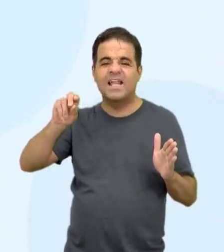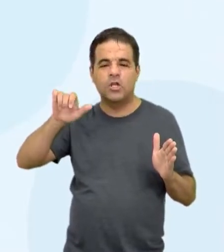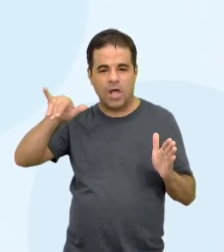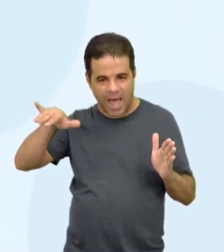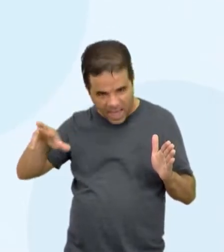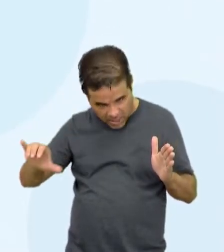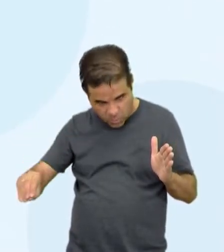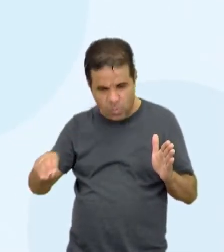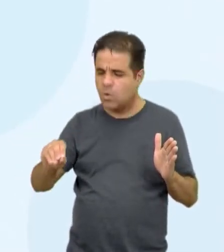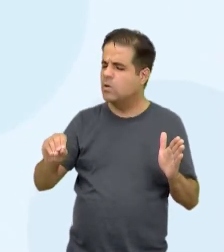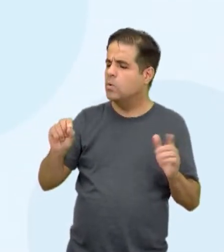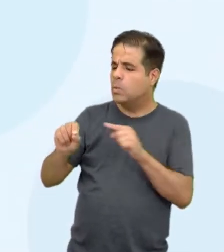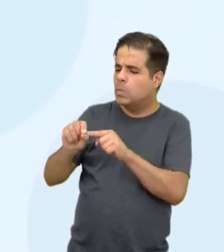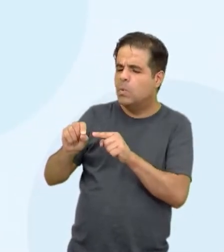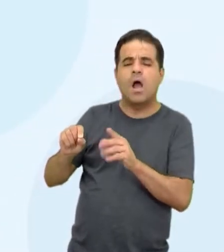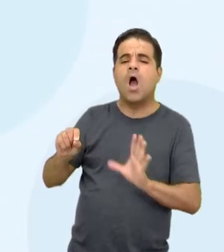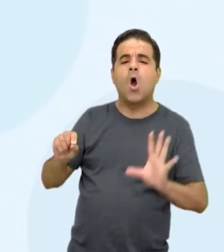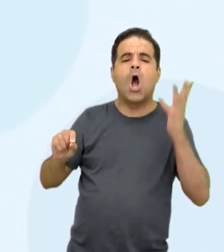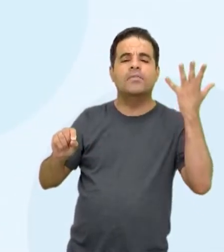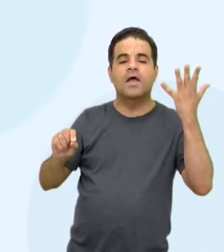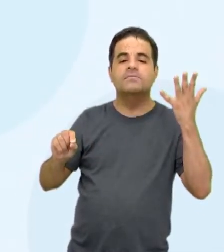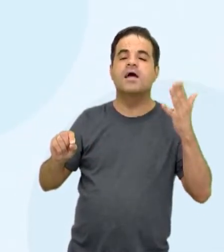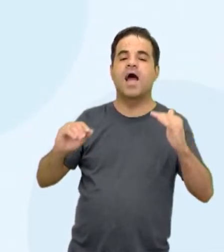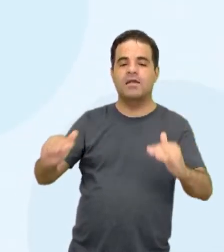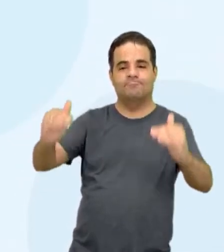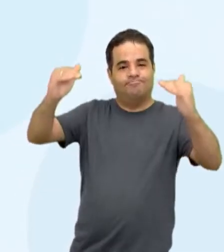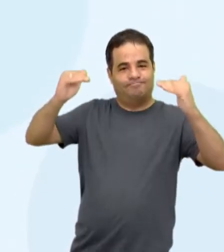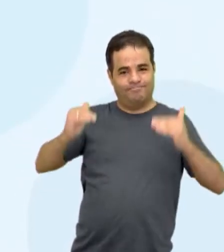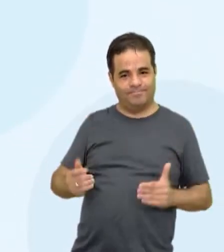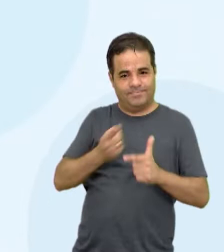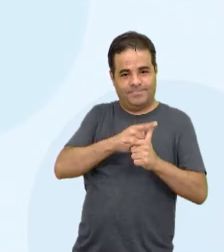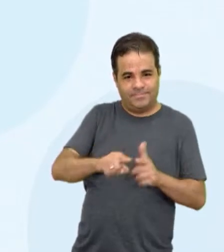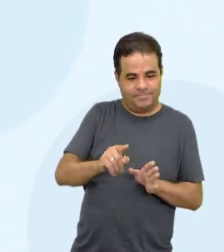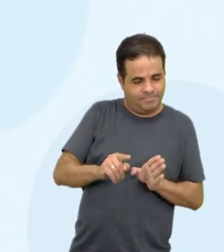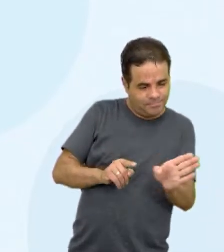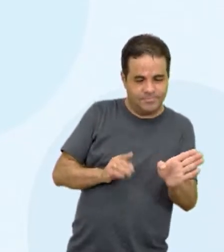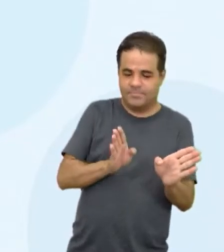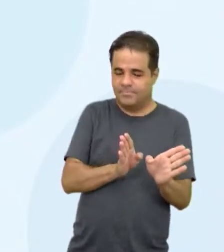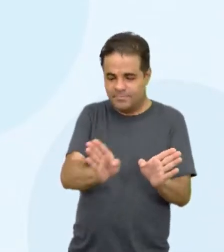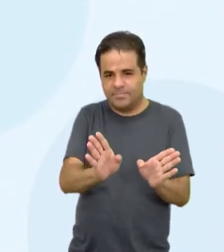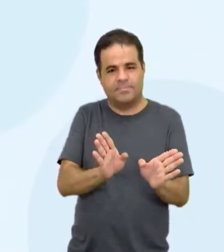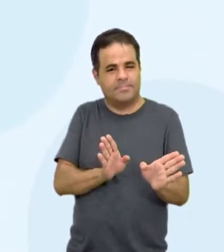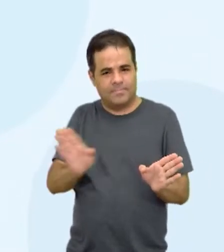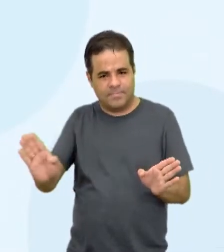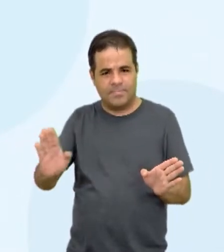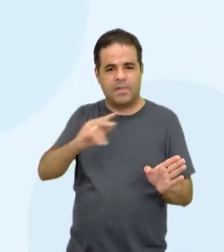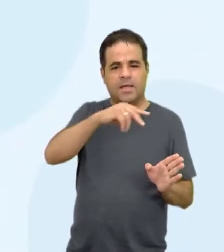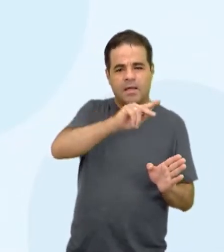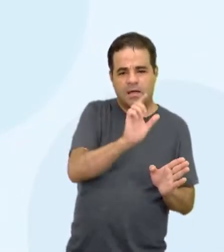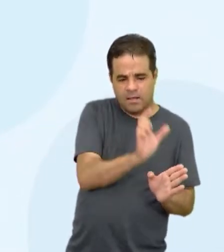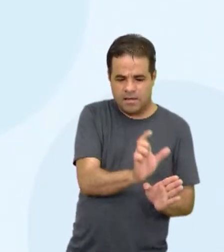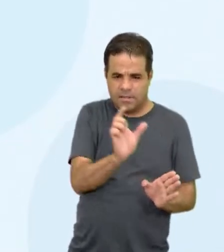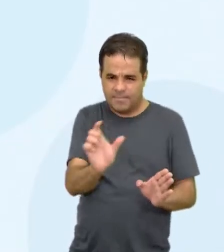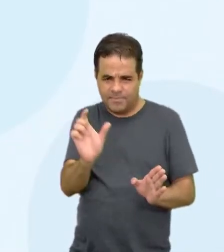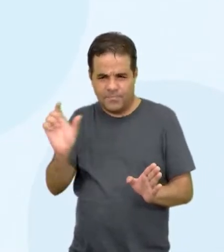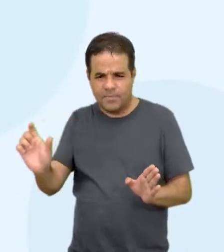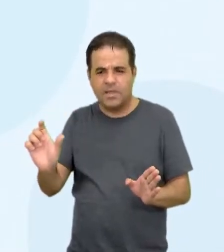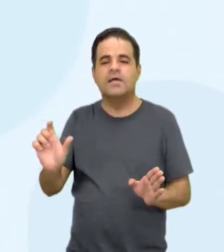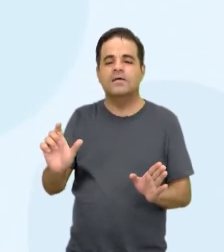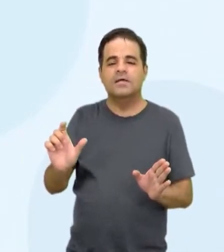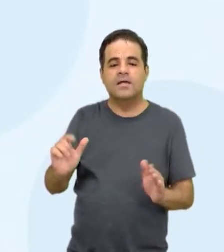no quaternário, aí a gente tem ali as subdivisões em piloceno, pleistoceno e